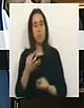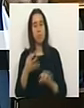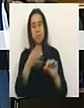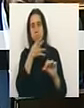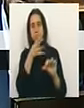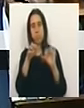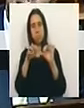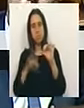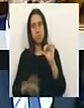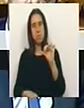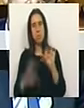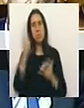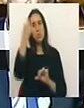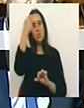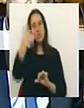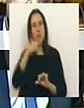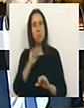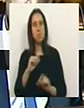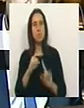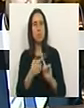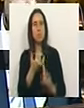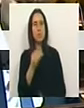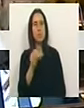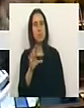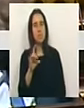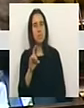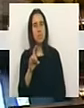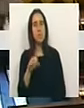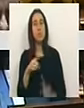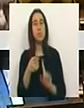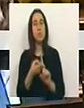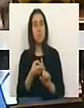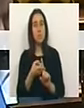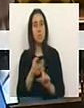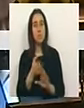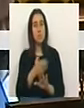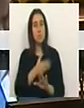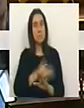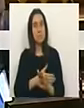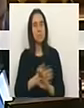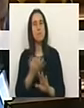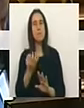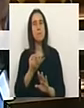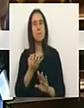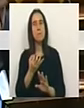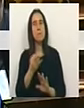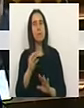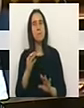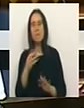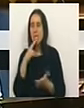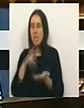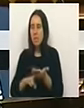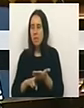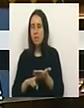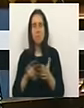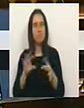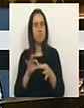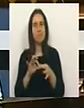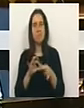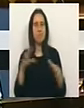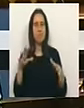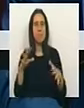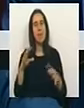uma história sobre 2016 e anos precedentes que simplesmente não casa com a realidade. É